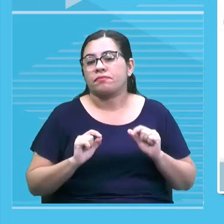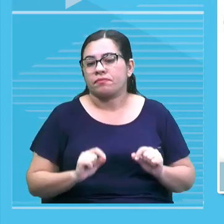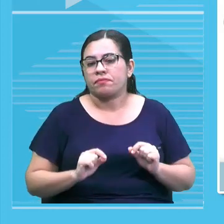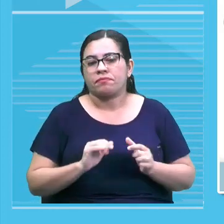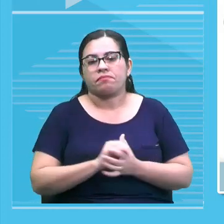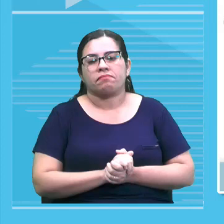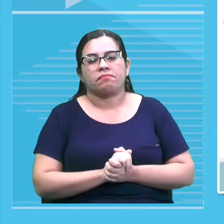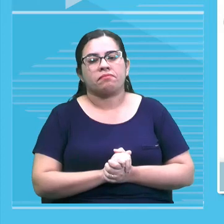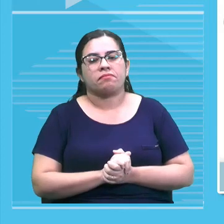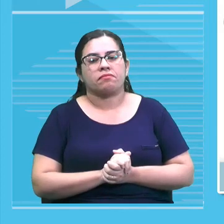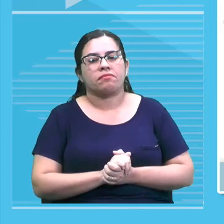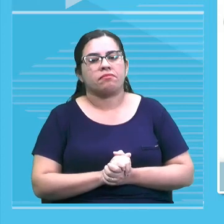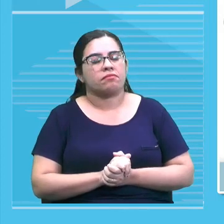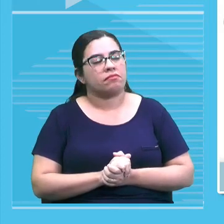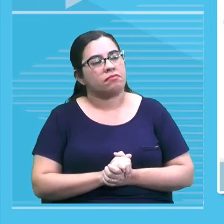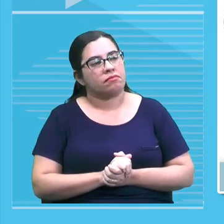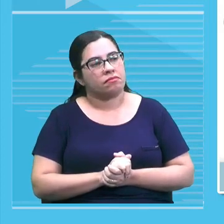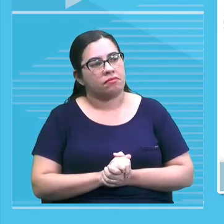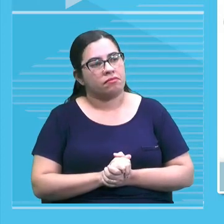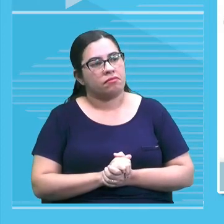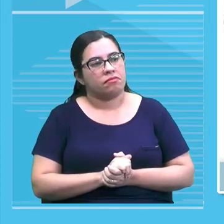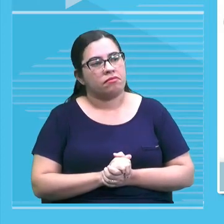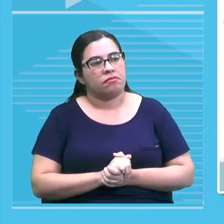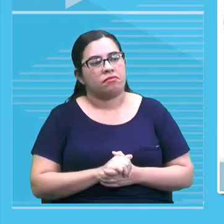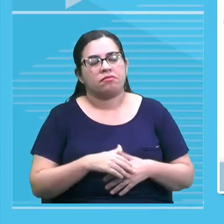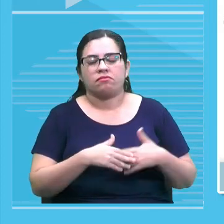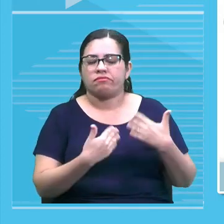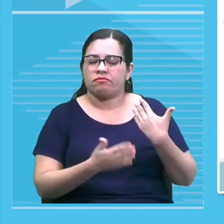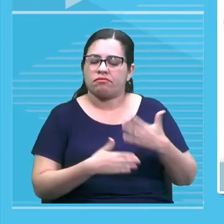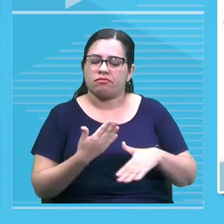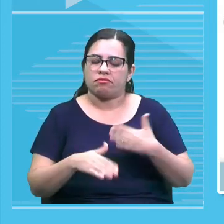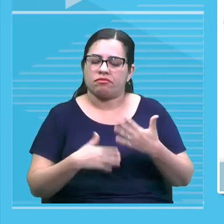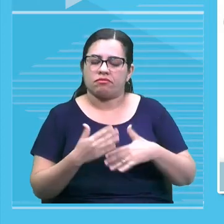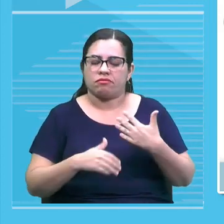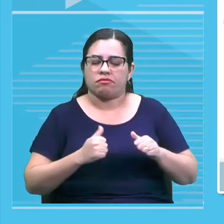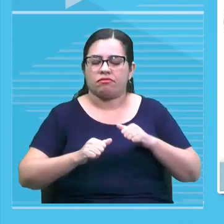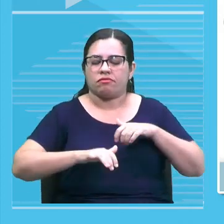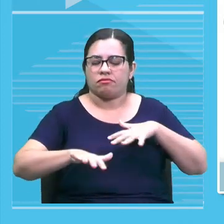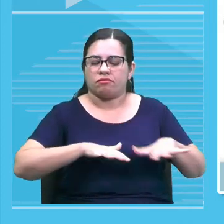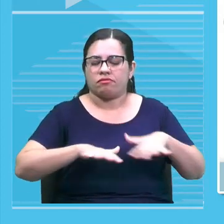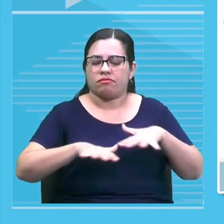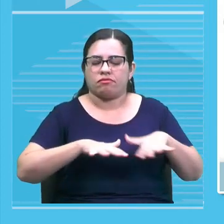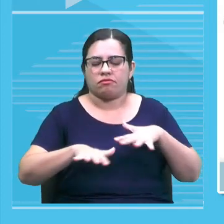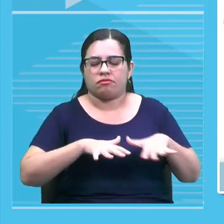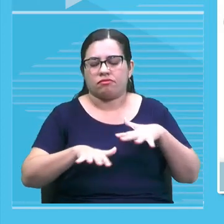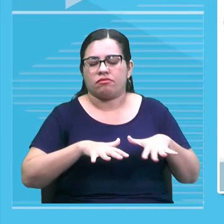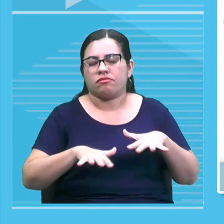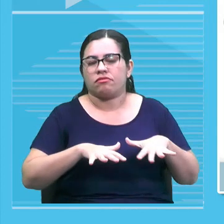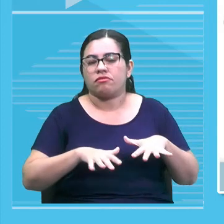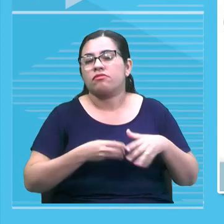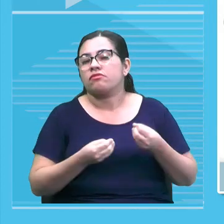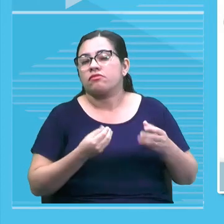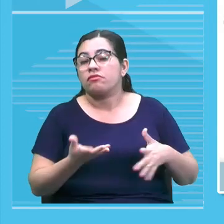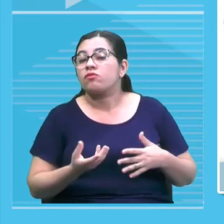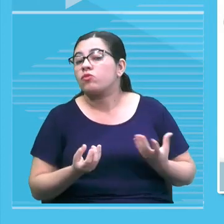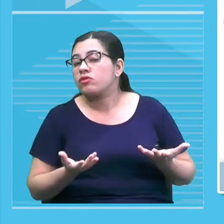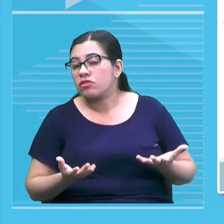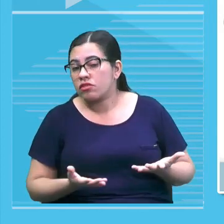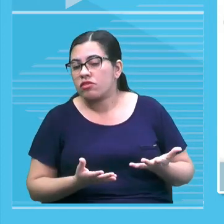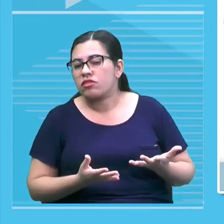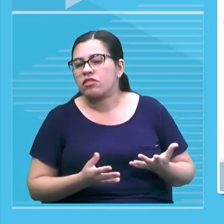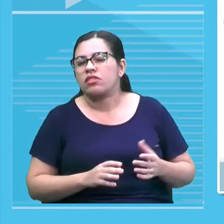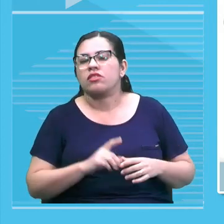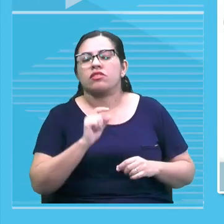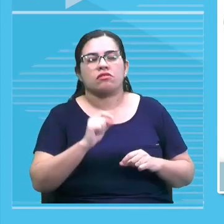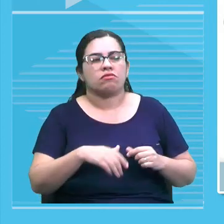a medida que a oscilação da onda vai se tornando cada